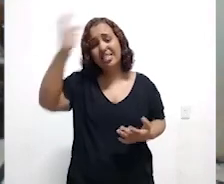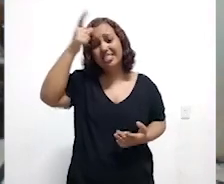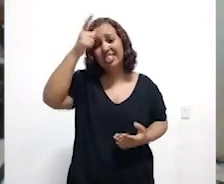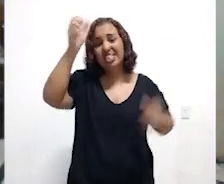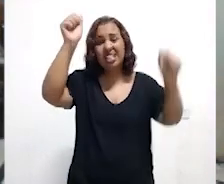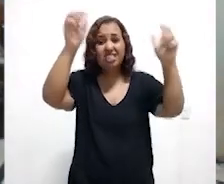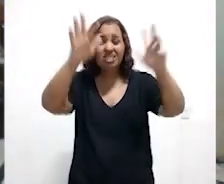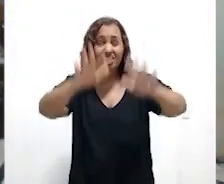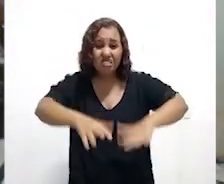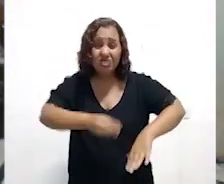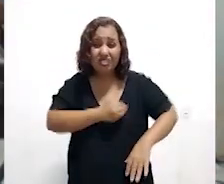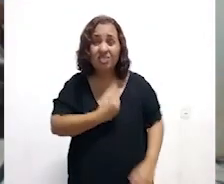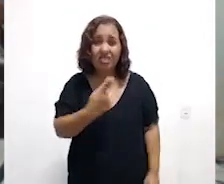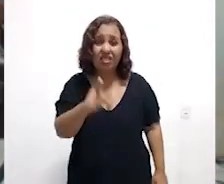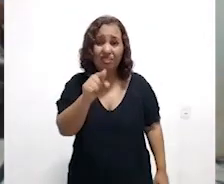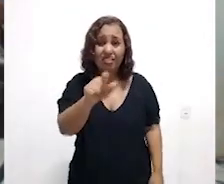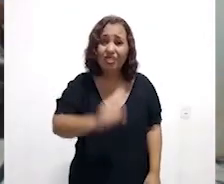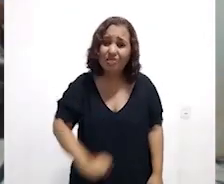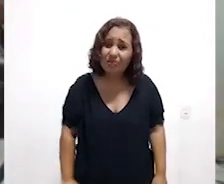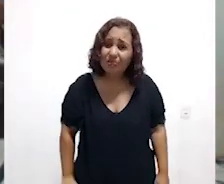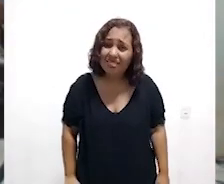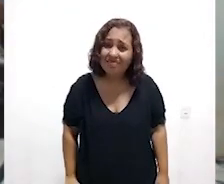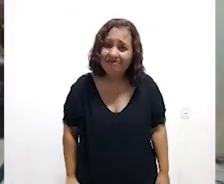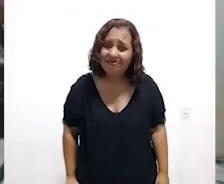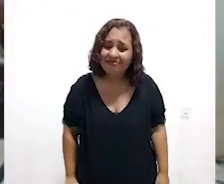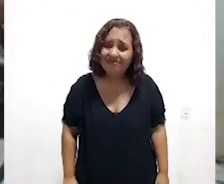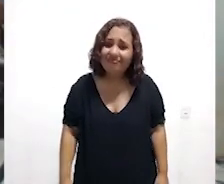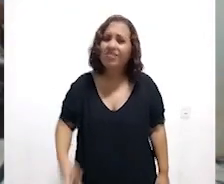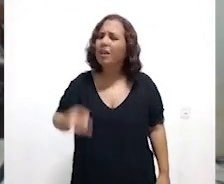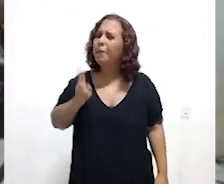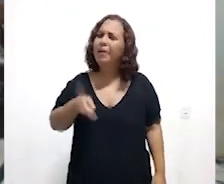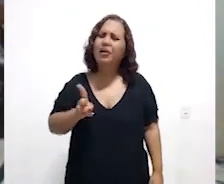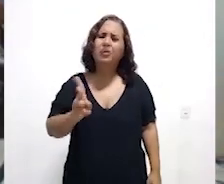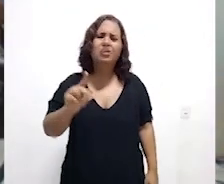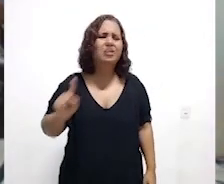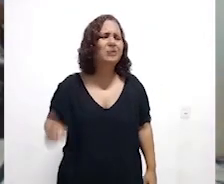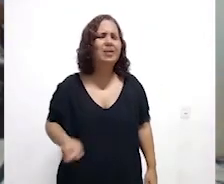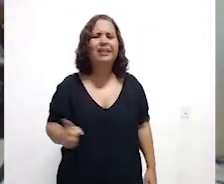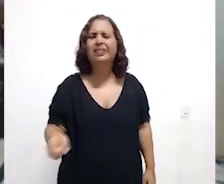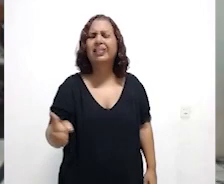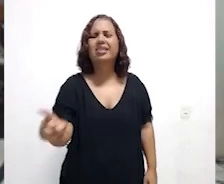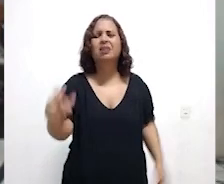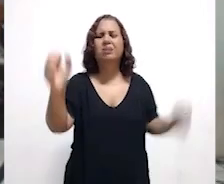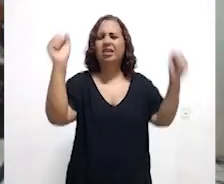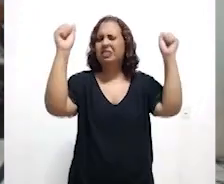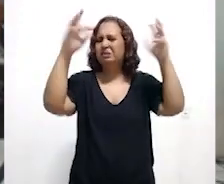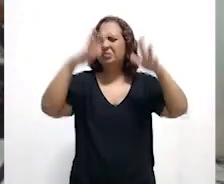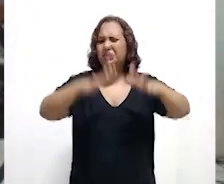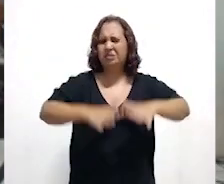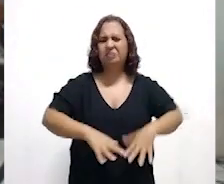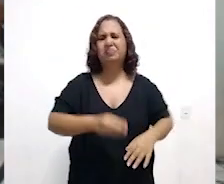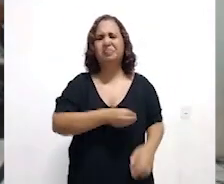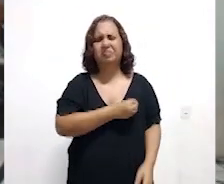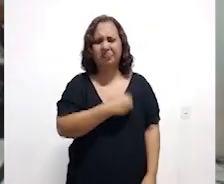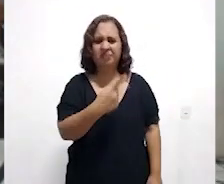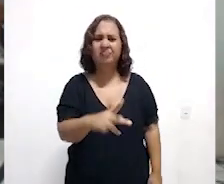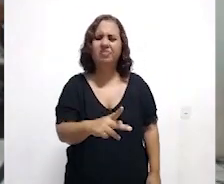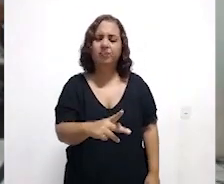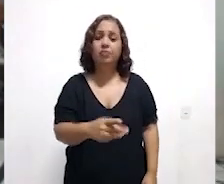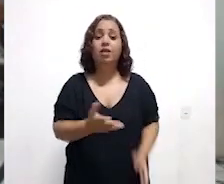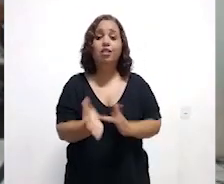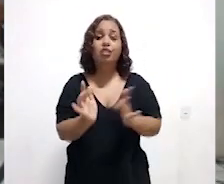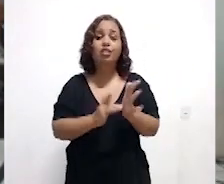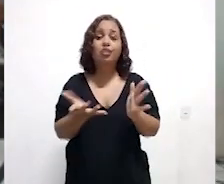agora para continuar eternamente te afligindo. Jesus quer te